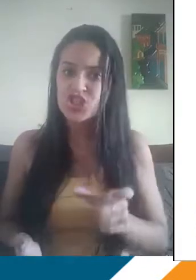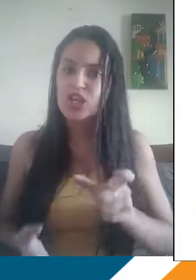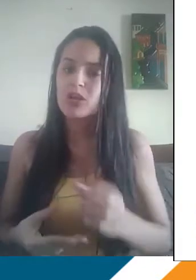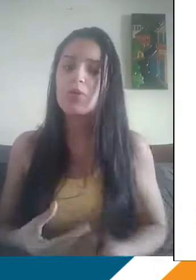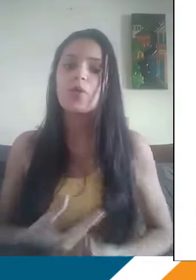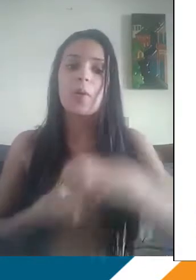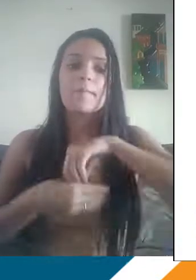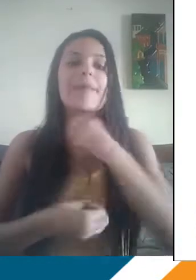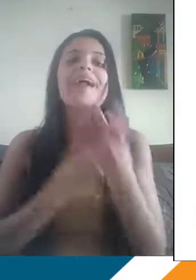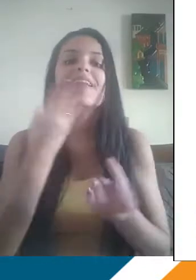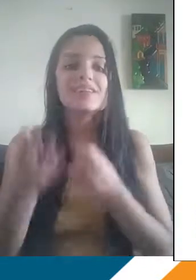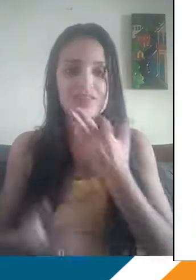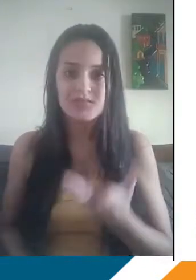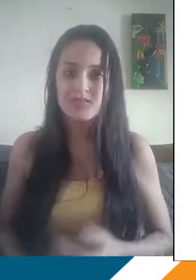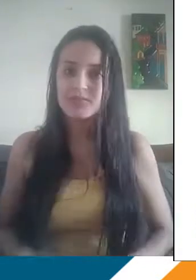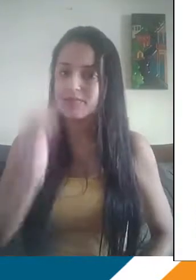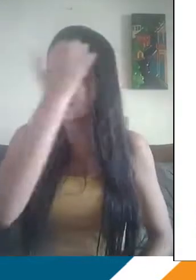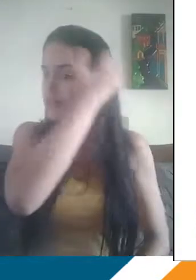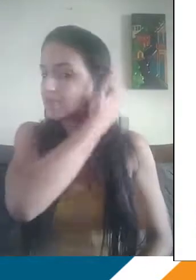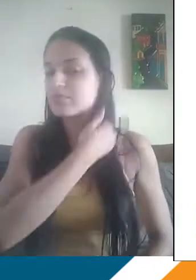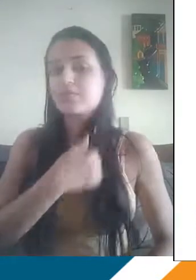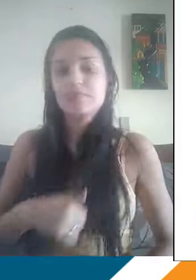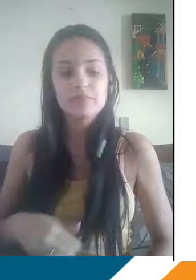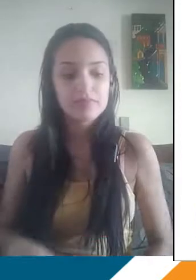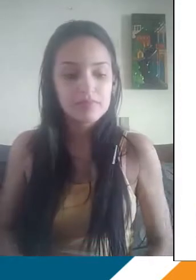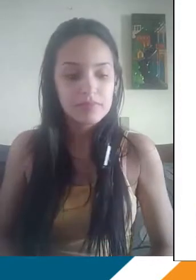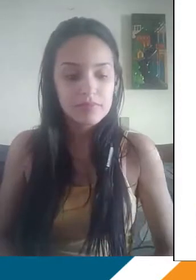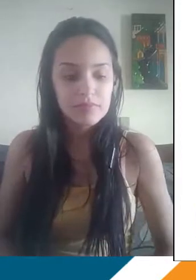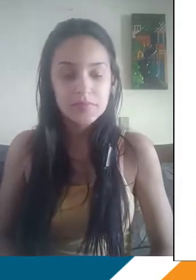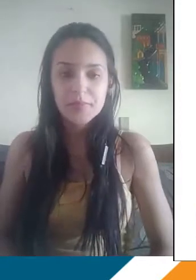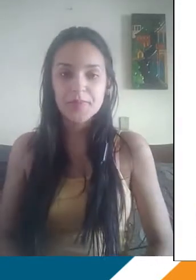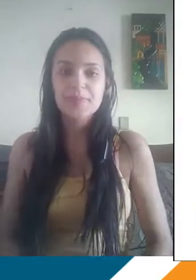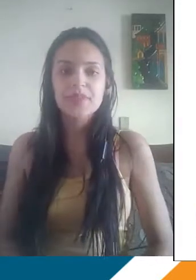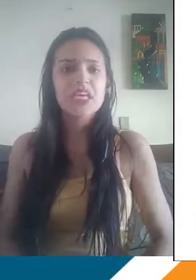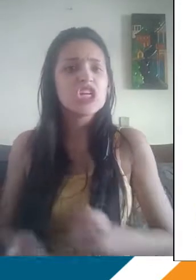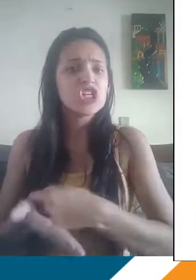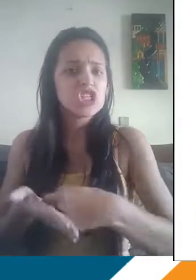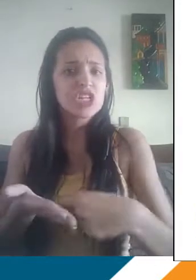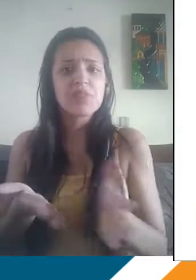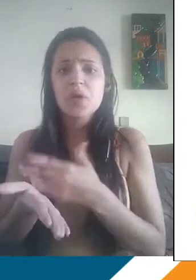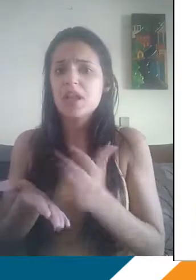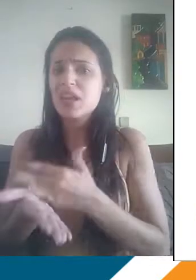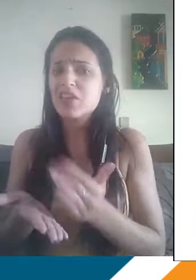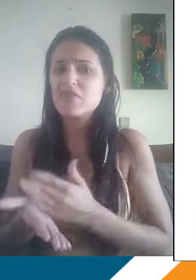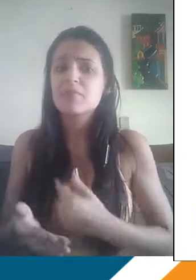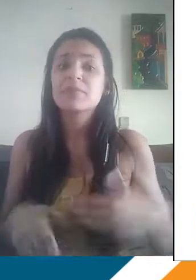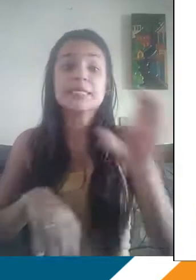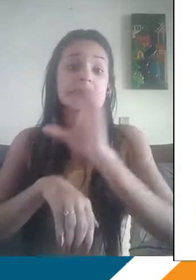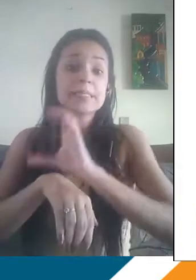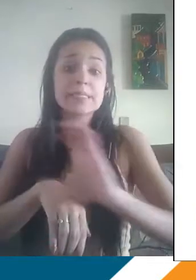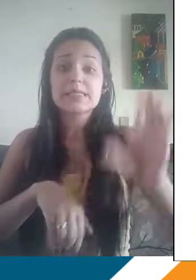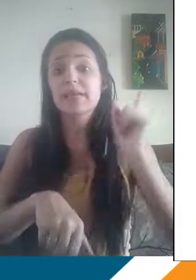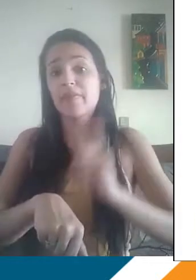parnasianos. Suas principais obras são A Cinza das Horas, Carnaval, Libertinagem, A